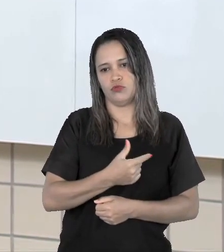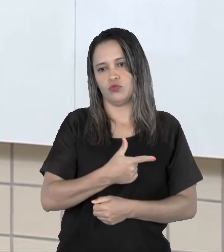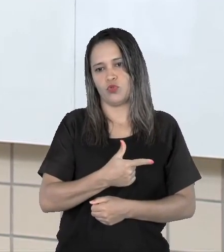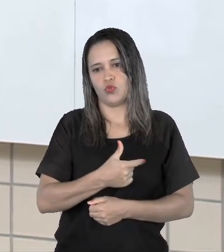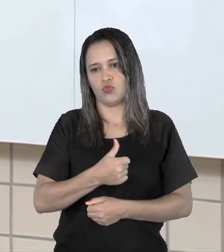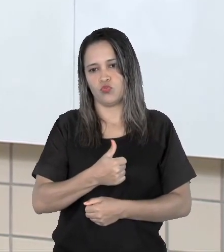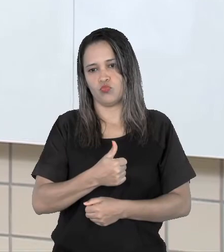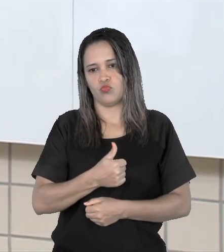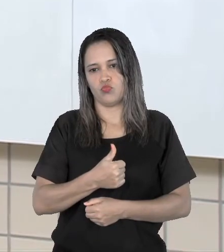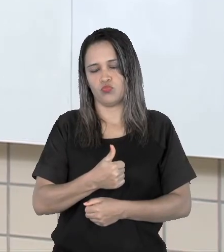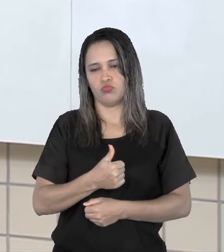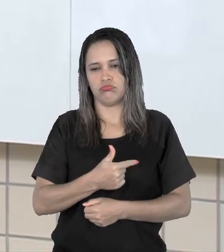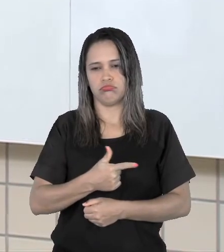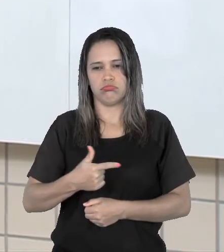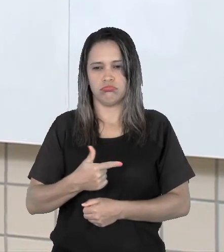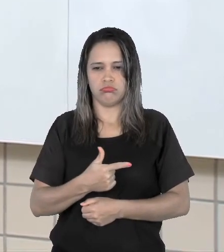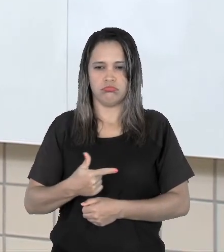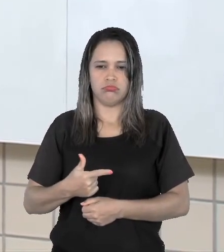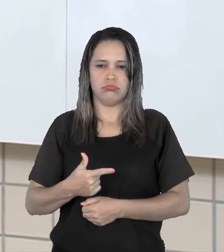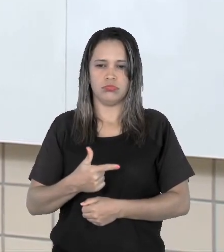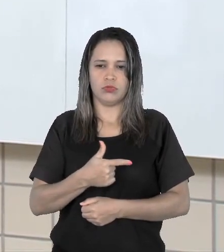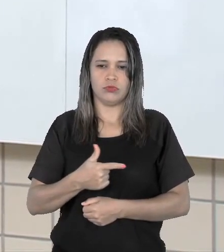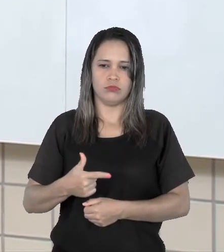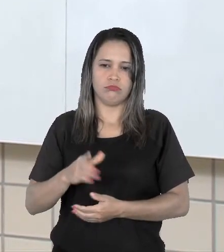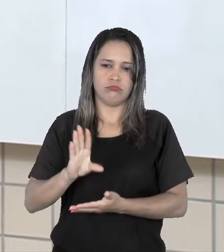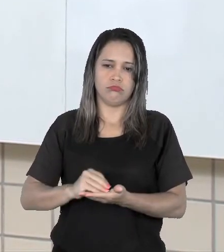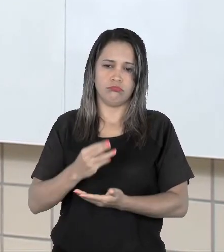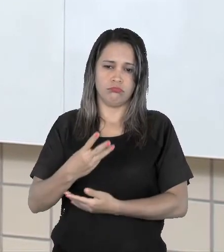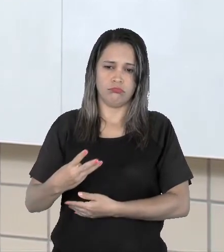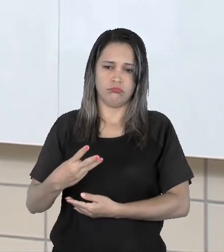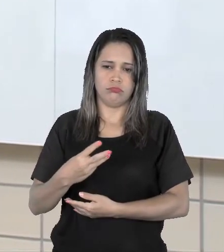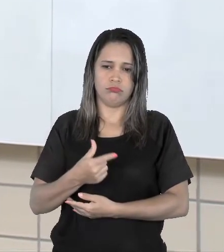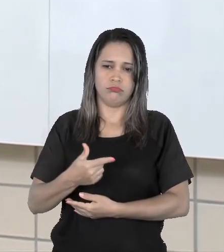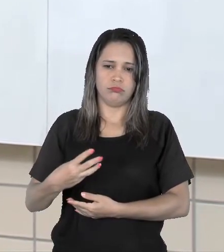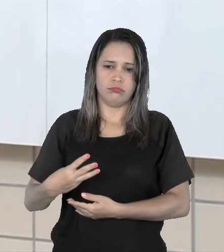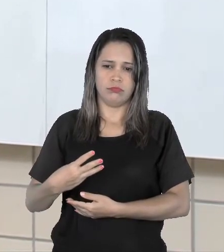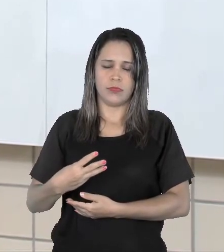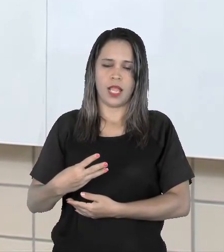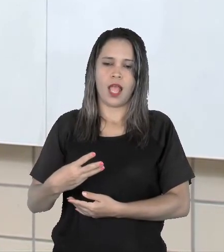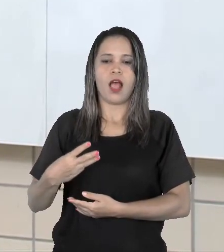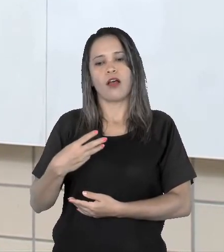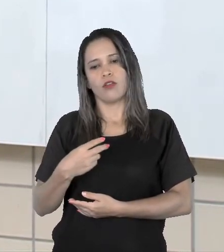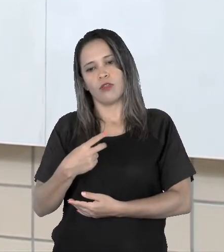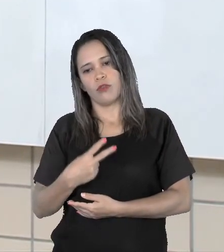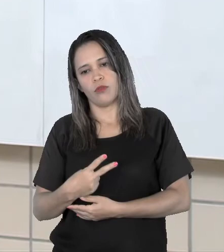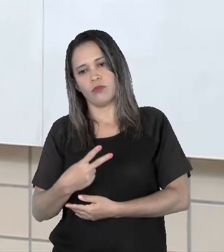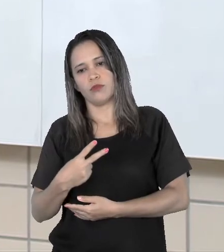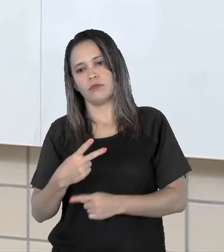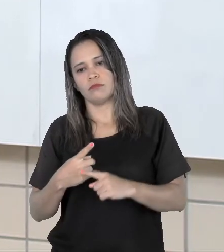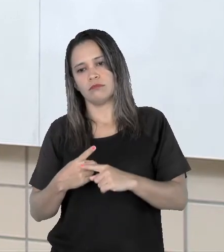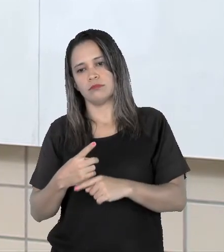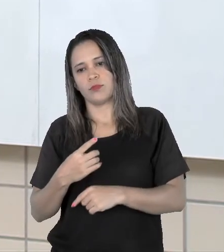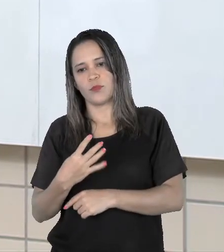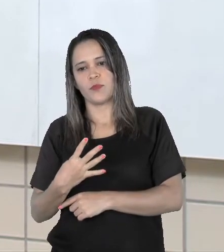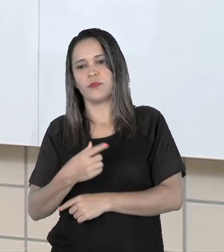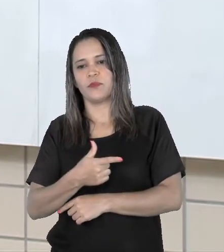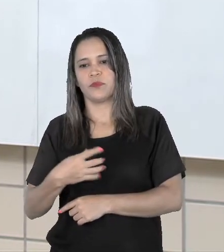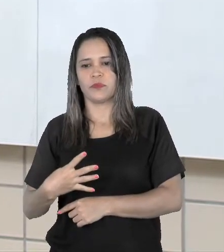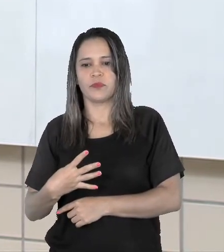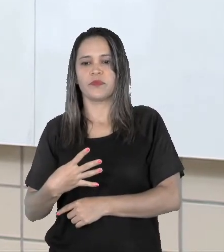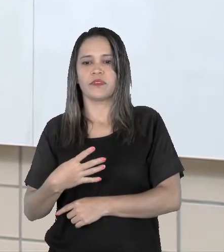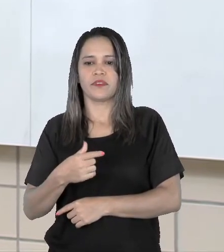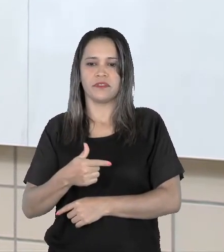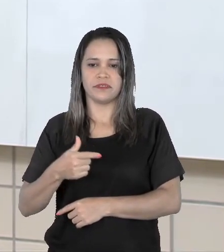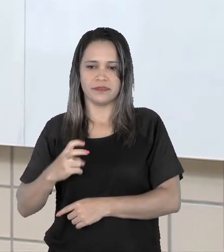21, 2 com 2, 22, 2 com 3, 23, 2 com 4, 24, 2 com 5,